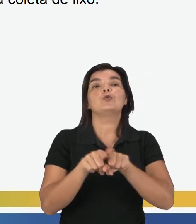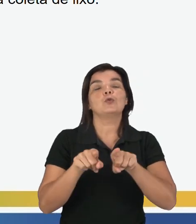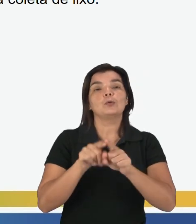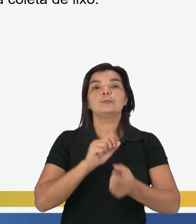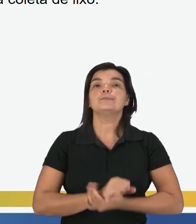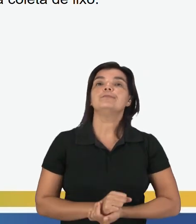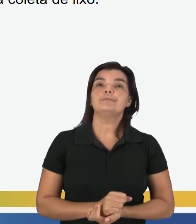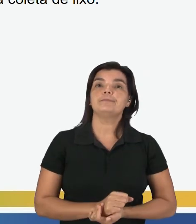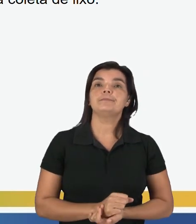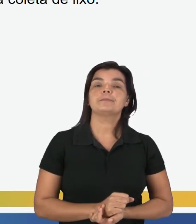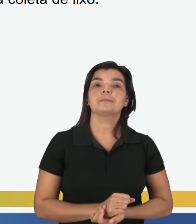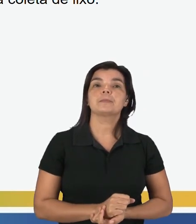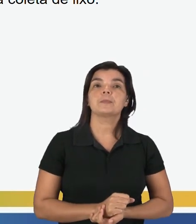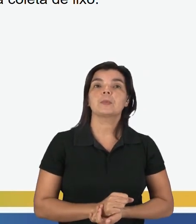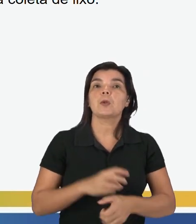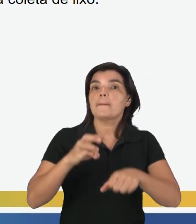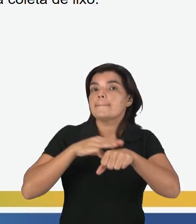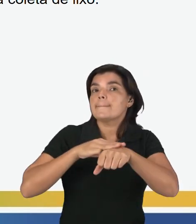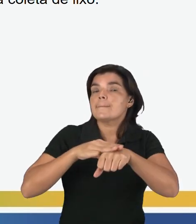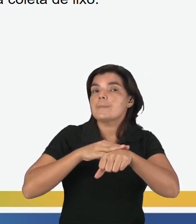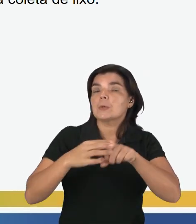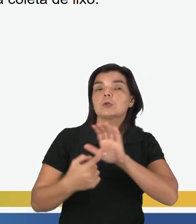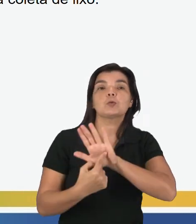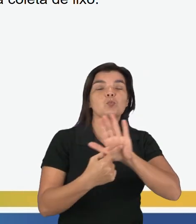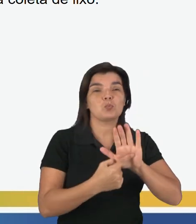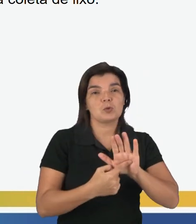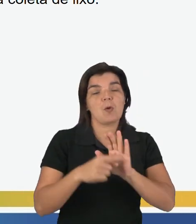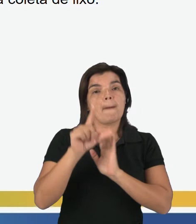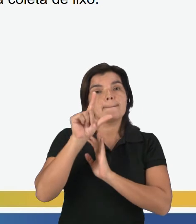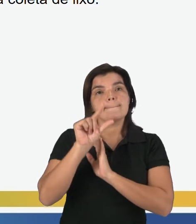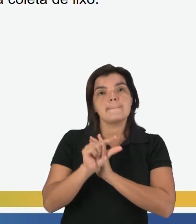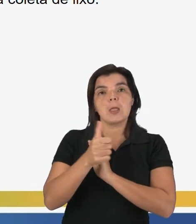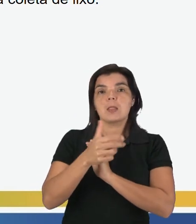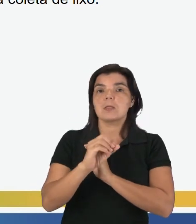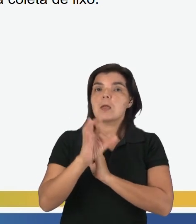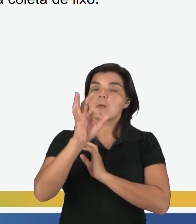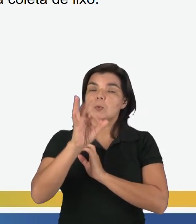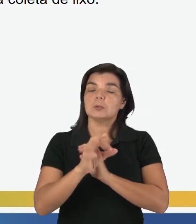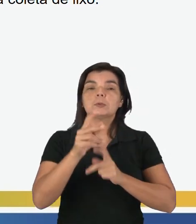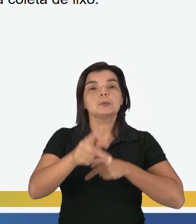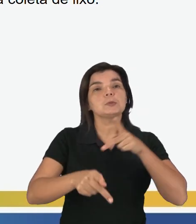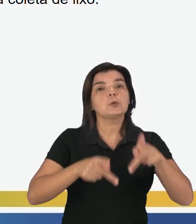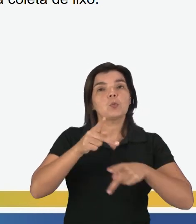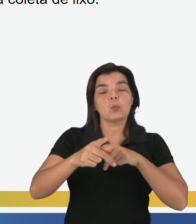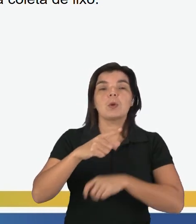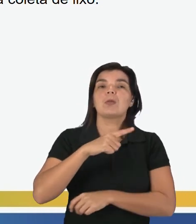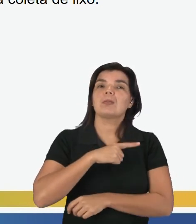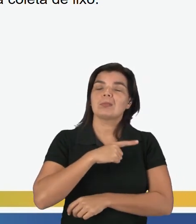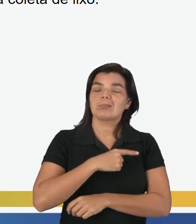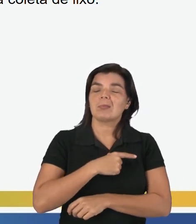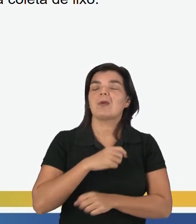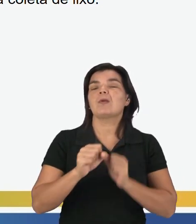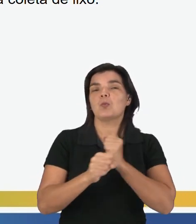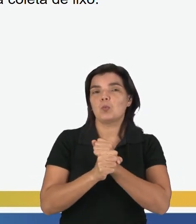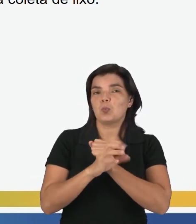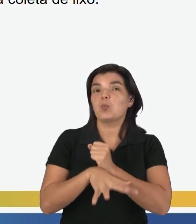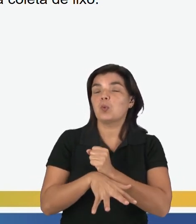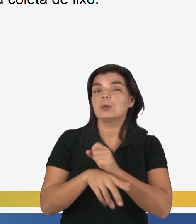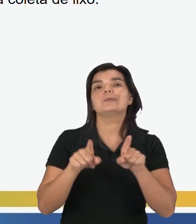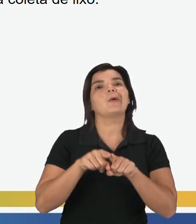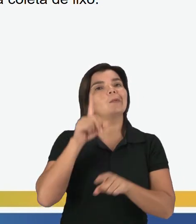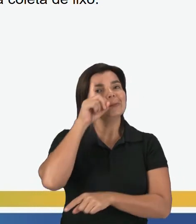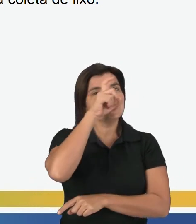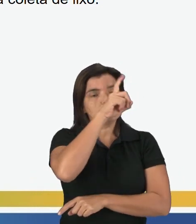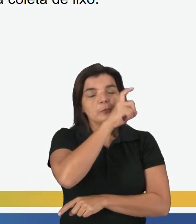caso da cor marrom, mostra que menos de 10% da população tem esse atendimento. Então é um